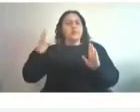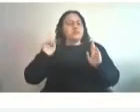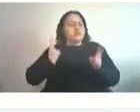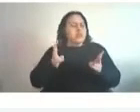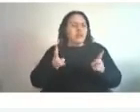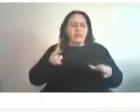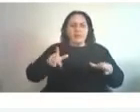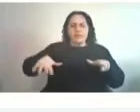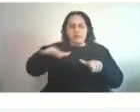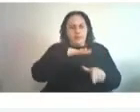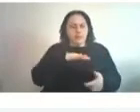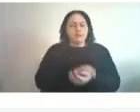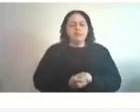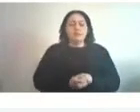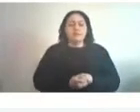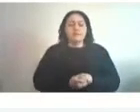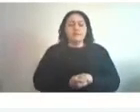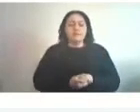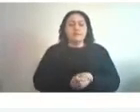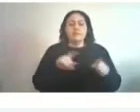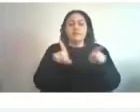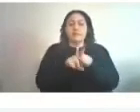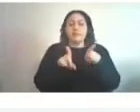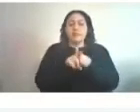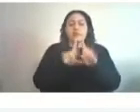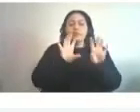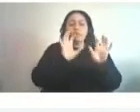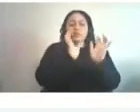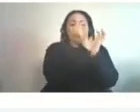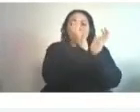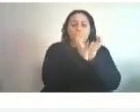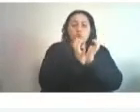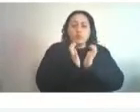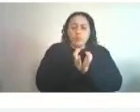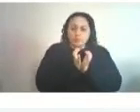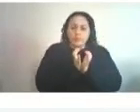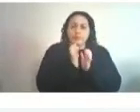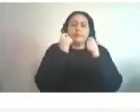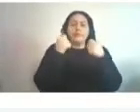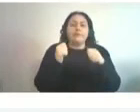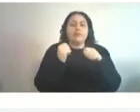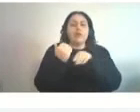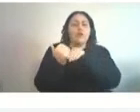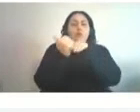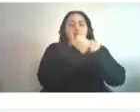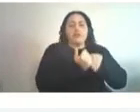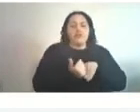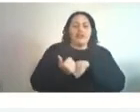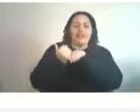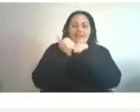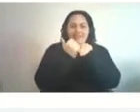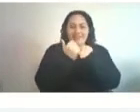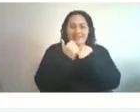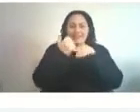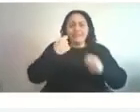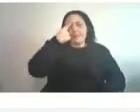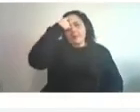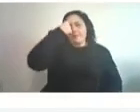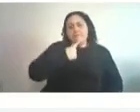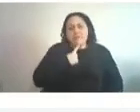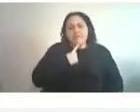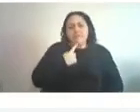Ordem na organização das turmas, né? Que deveriam ser homogêneas, reconhecidas pelos seus perfis,